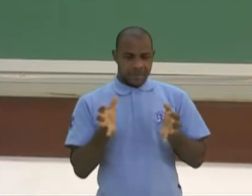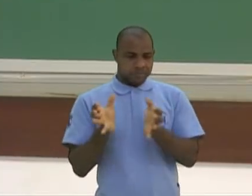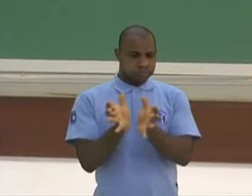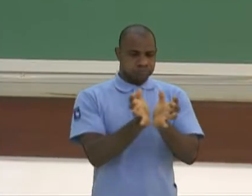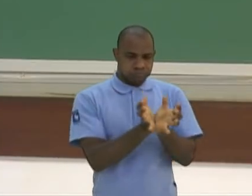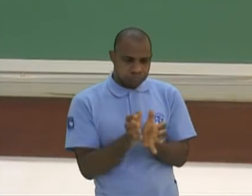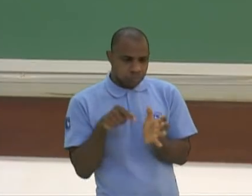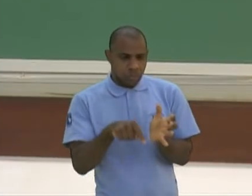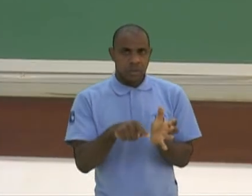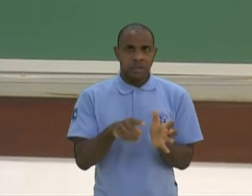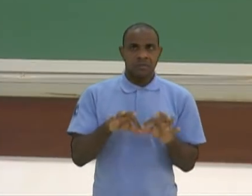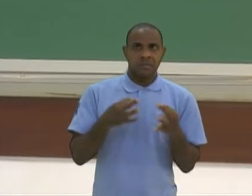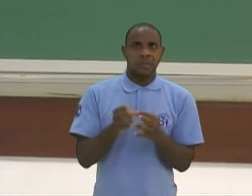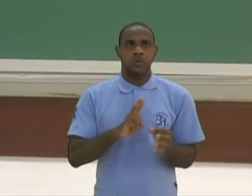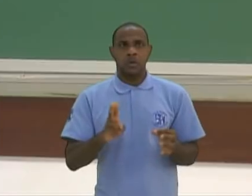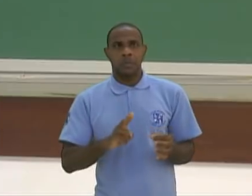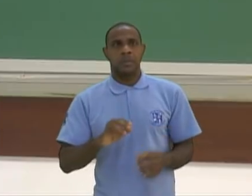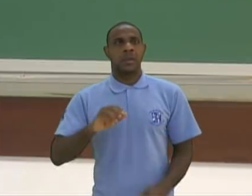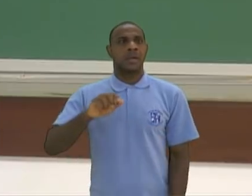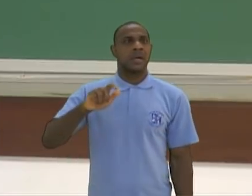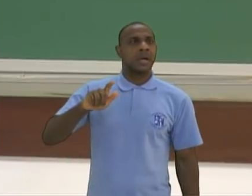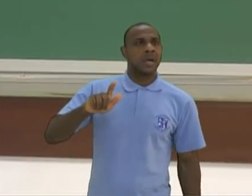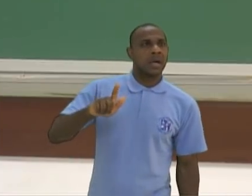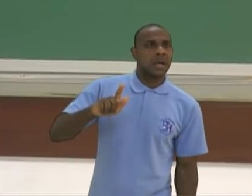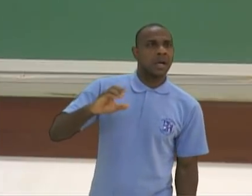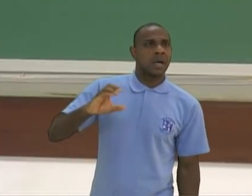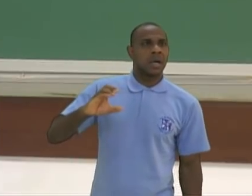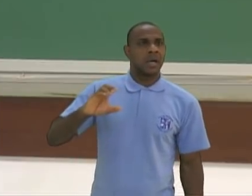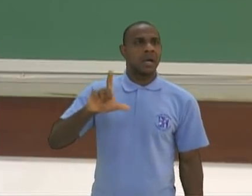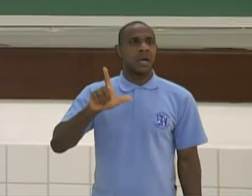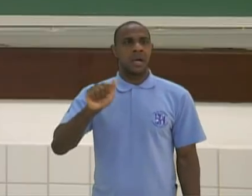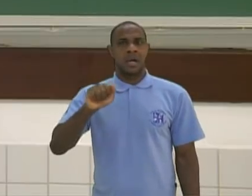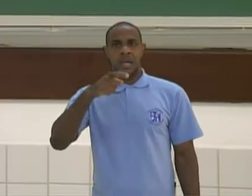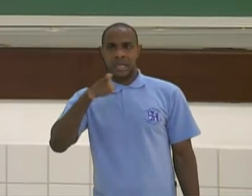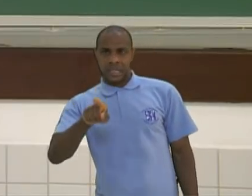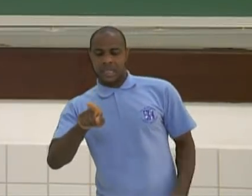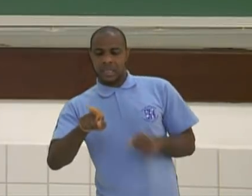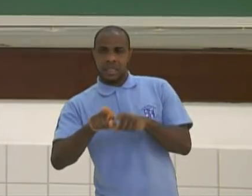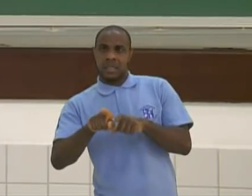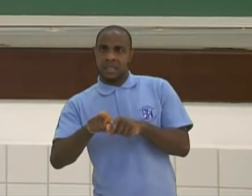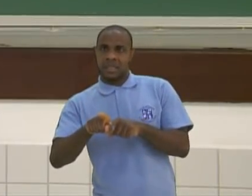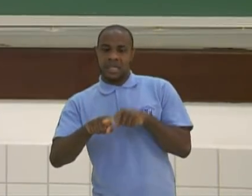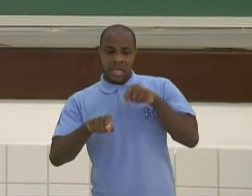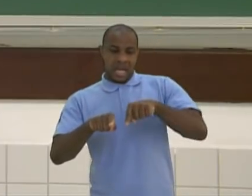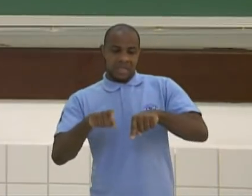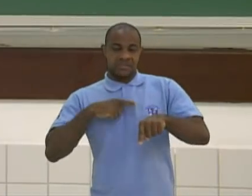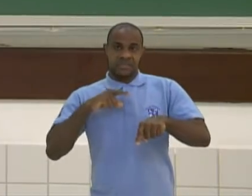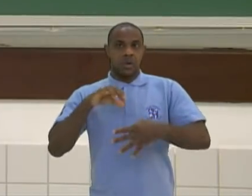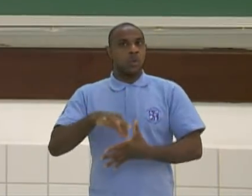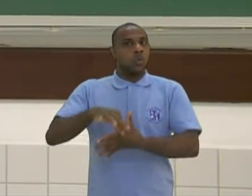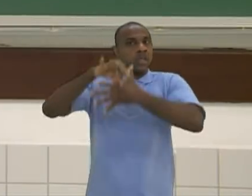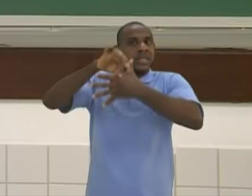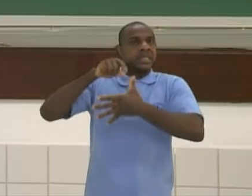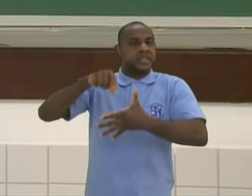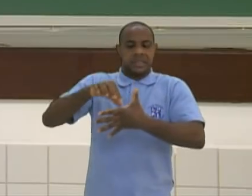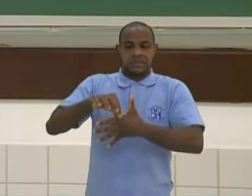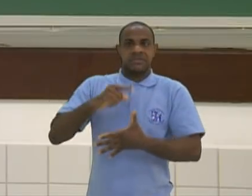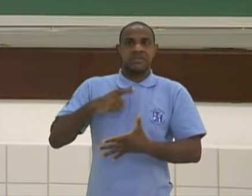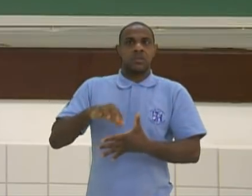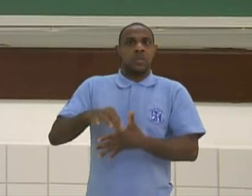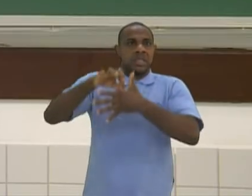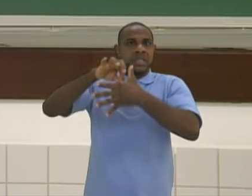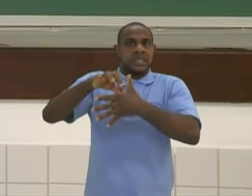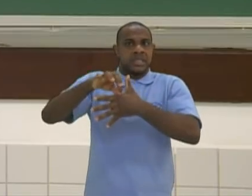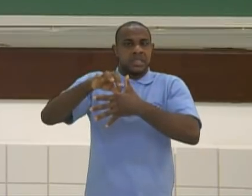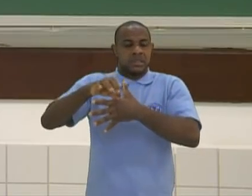das famílias eram chamadas de clã. Dentro desse clã, tinha uma espécie de um chefe guerreiro, e esse chefe